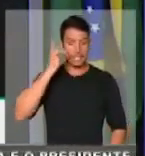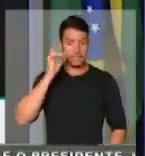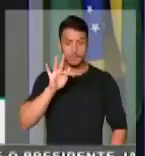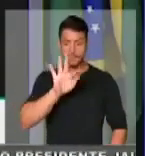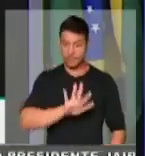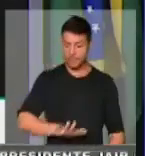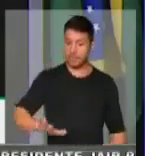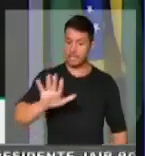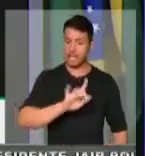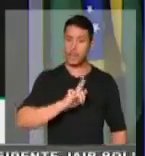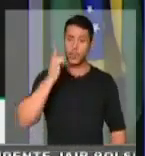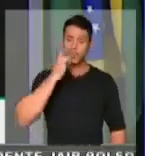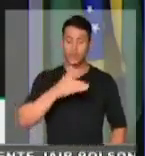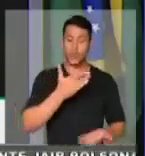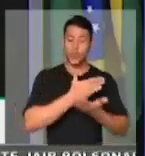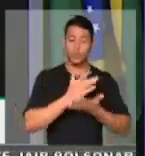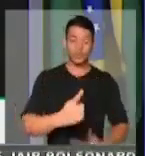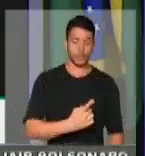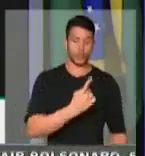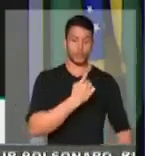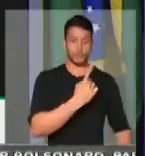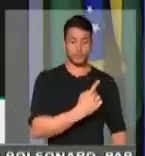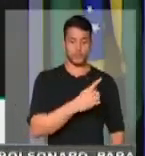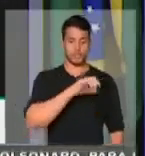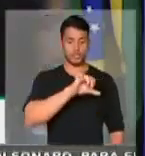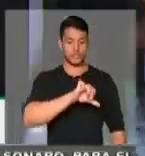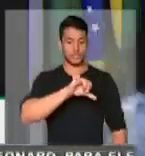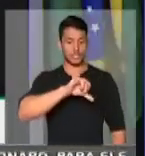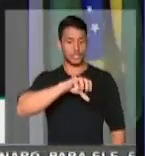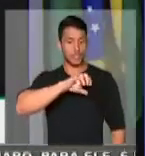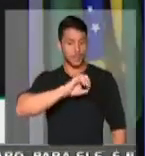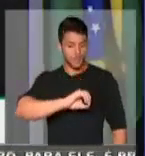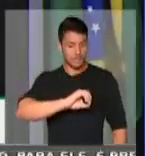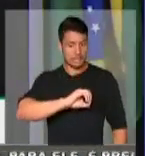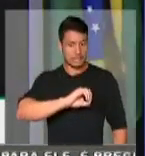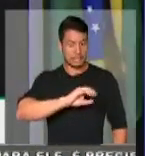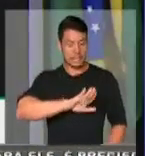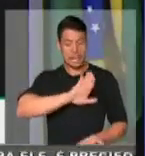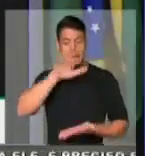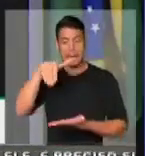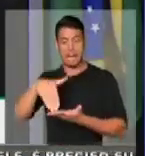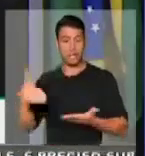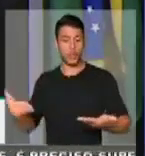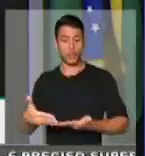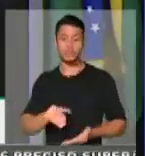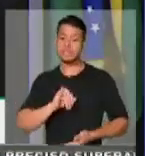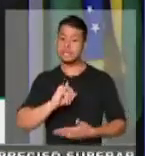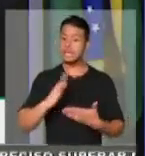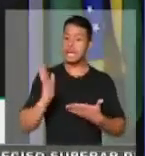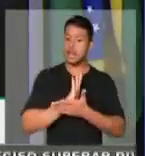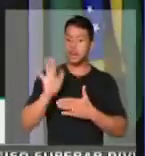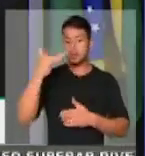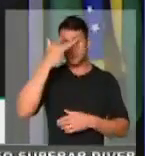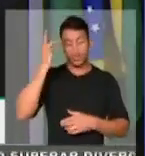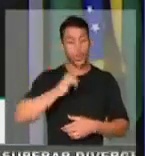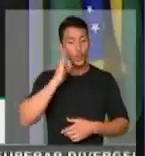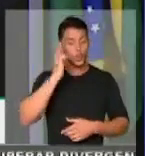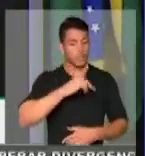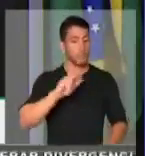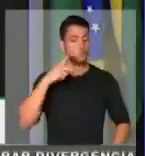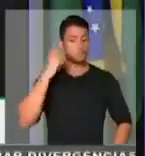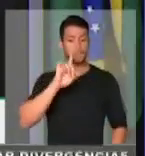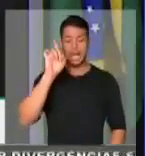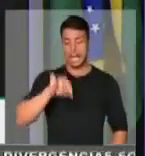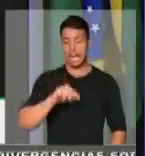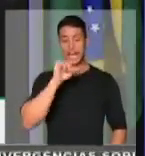desde 1990. Se alguém se beneficiou da forma de fazer política que temos até hoje, esta pessoa se